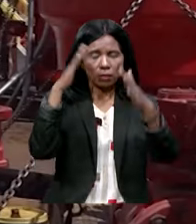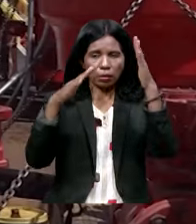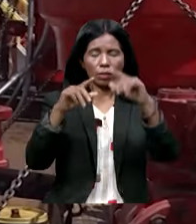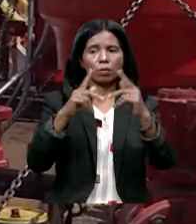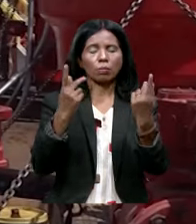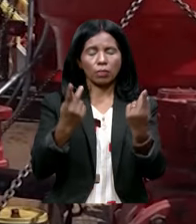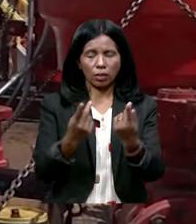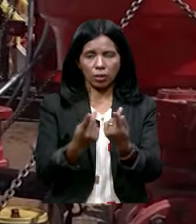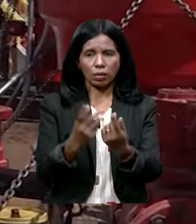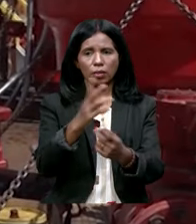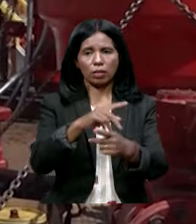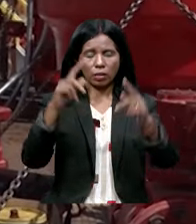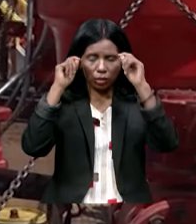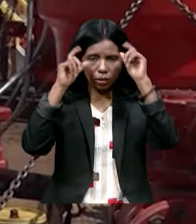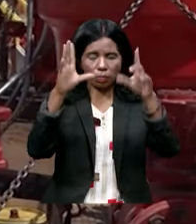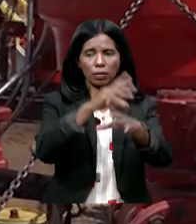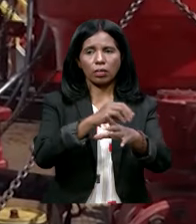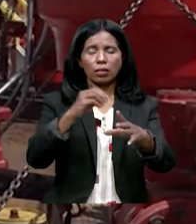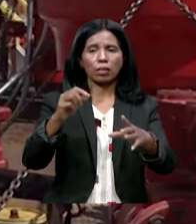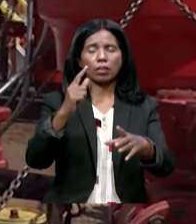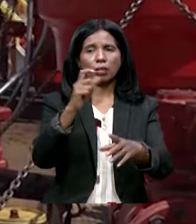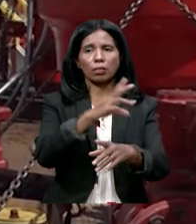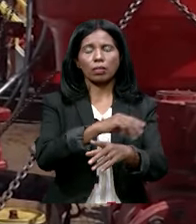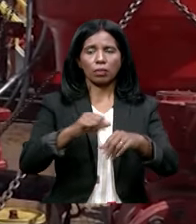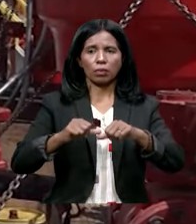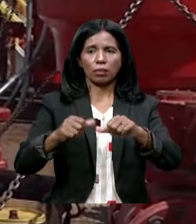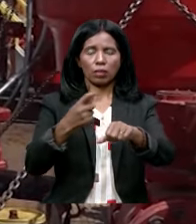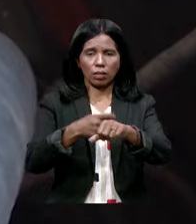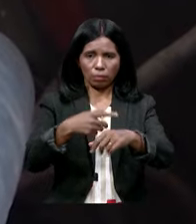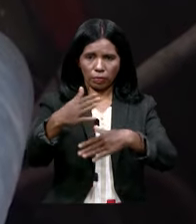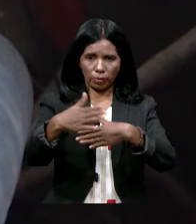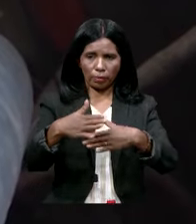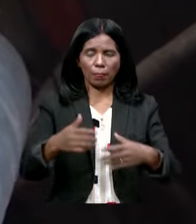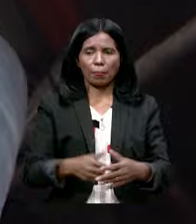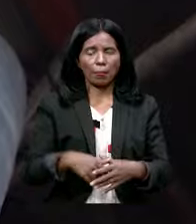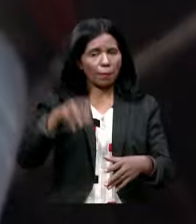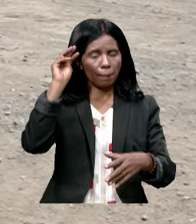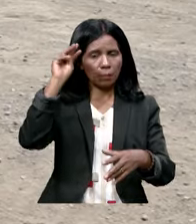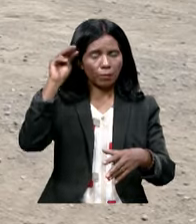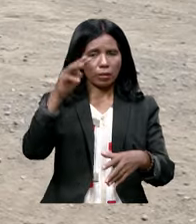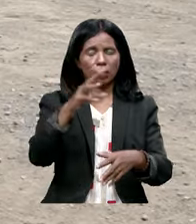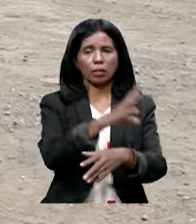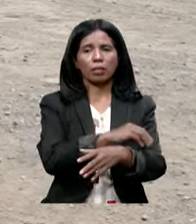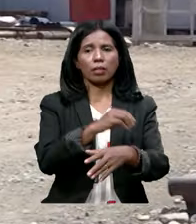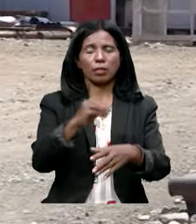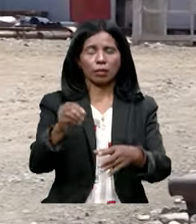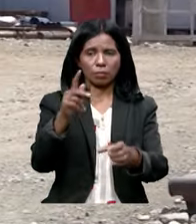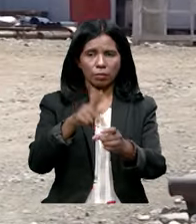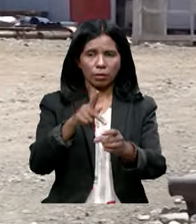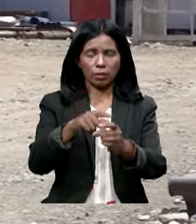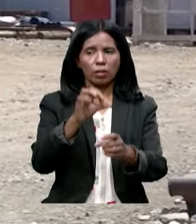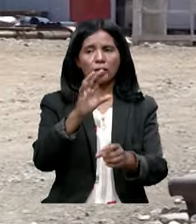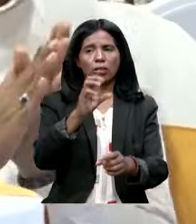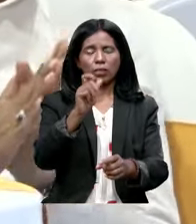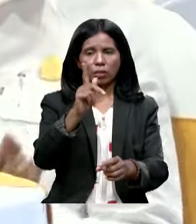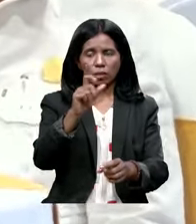companhia operadora Timor Resources no Timor Cap se continua e a tempo basic. Ministro Petróleo no Recursos Minerais, Francisco